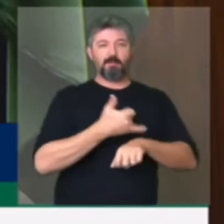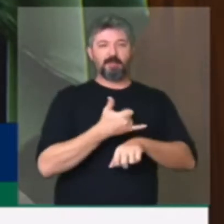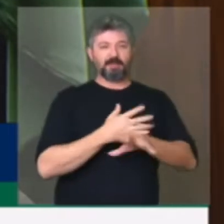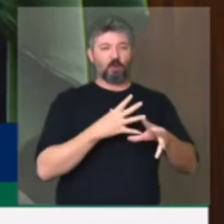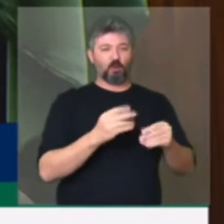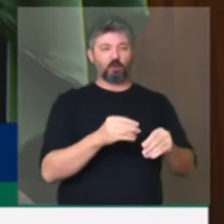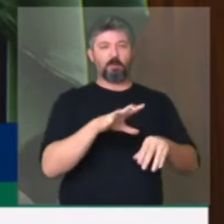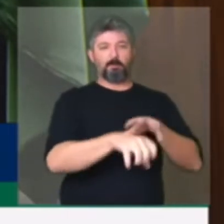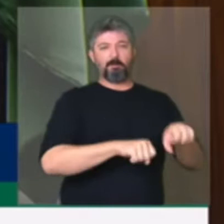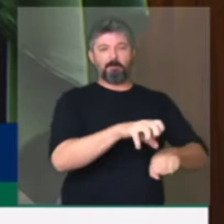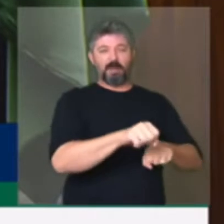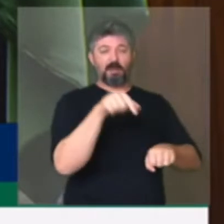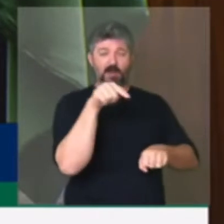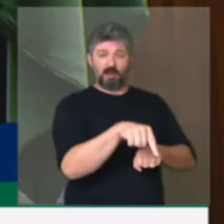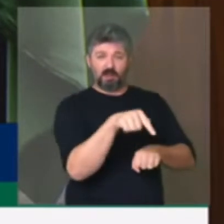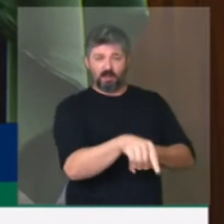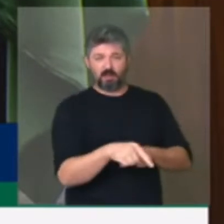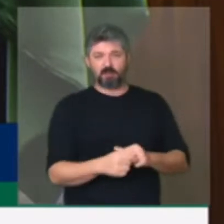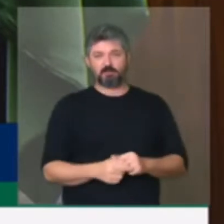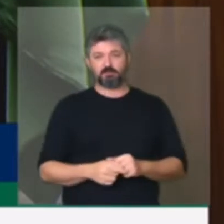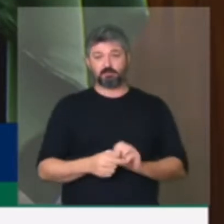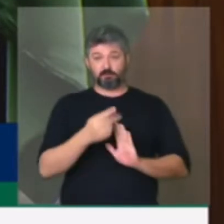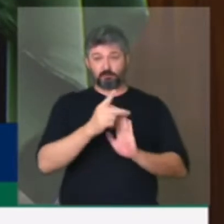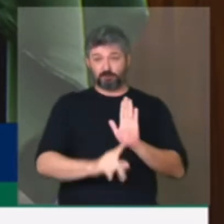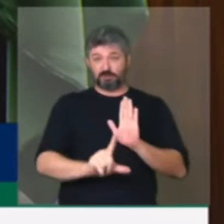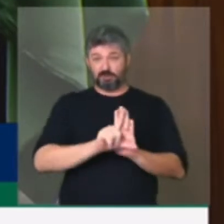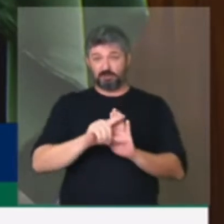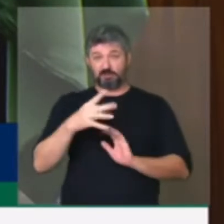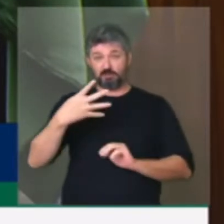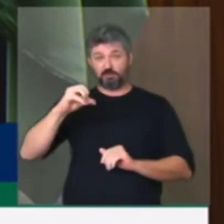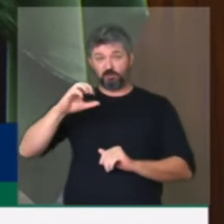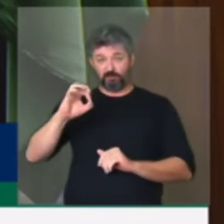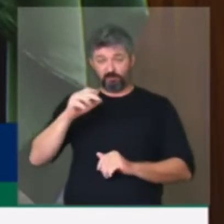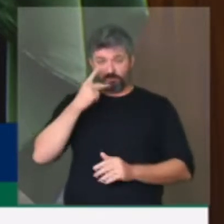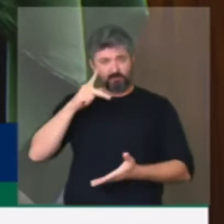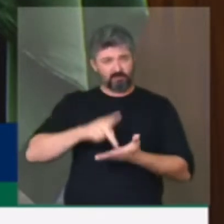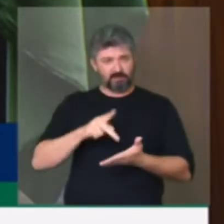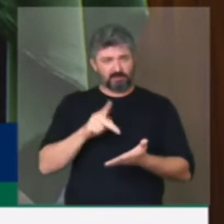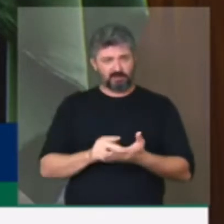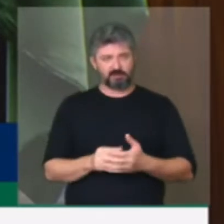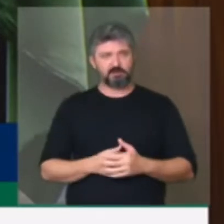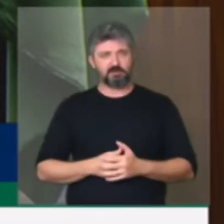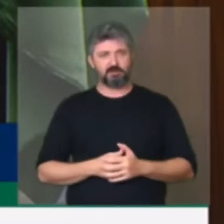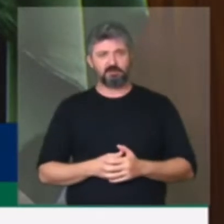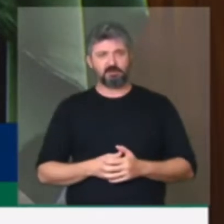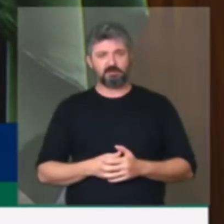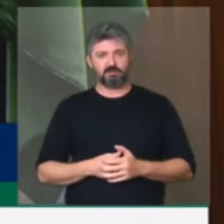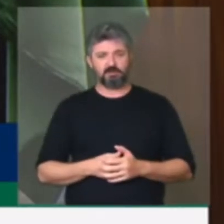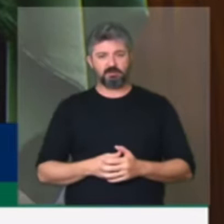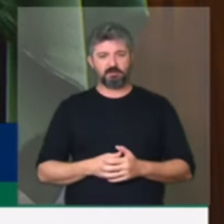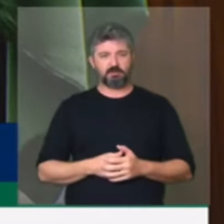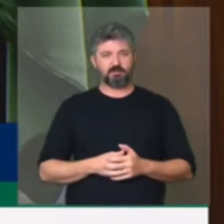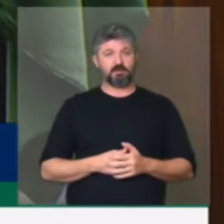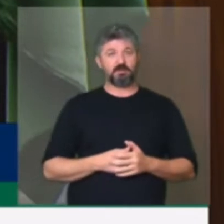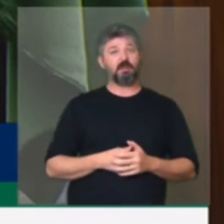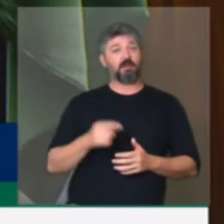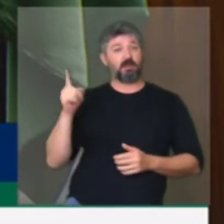indígena, e o PL 490, na verdade, é a nova